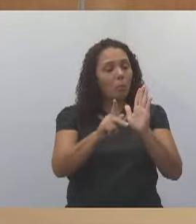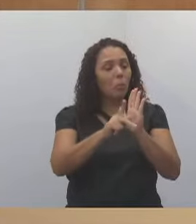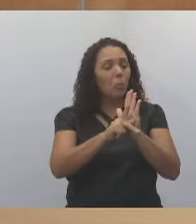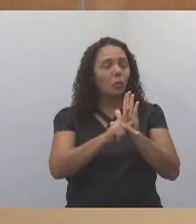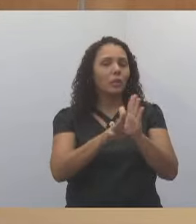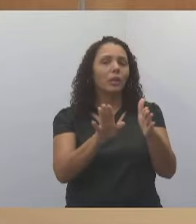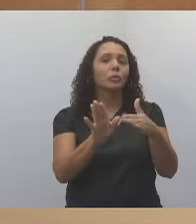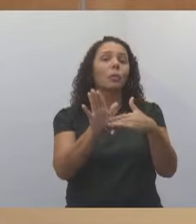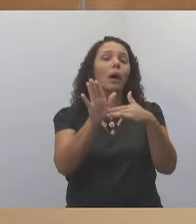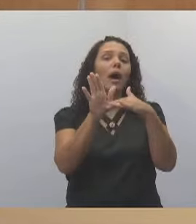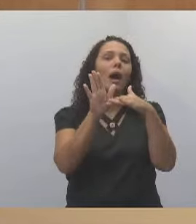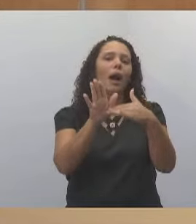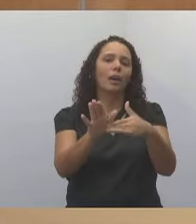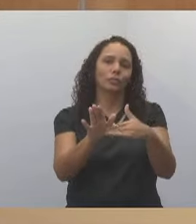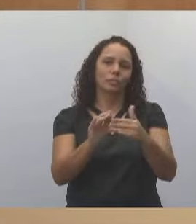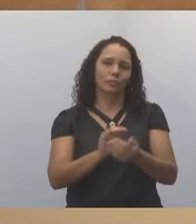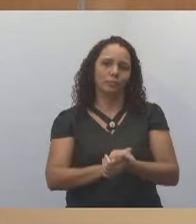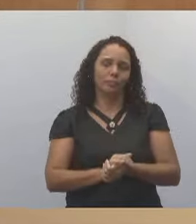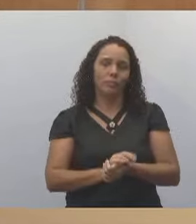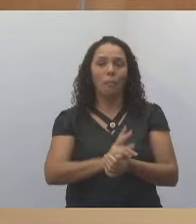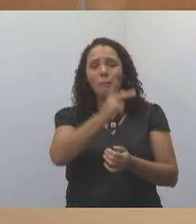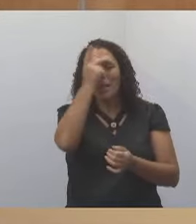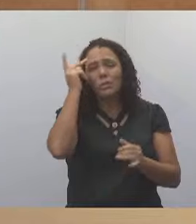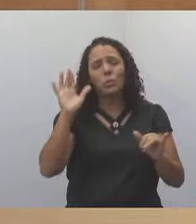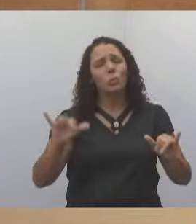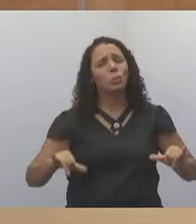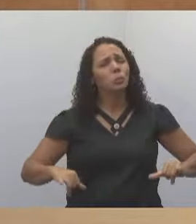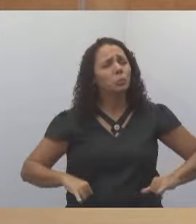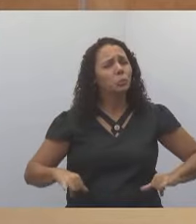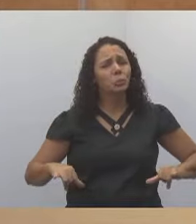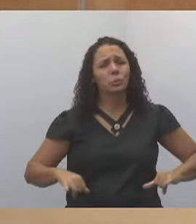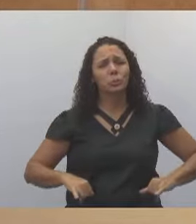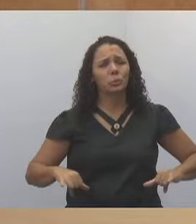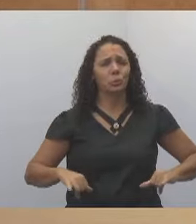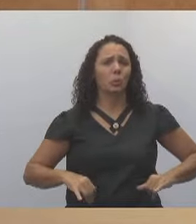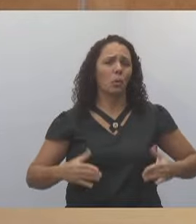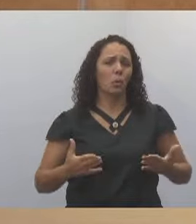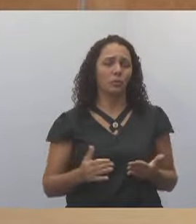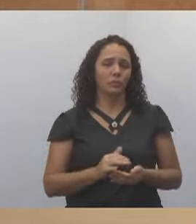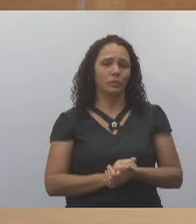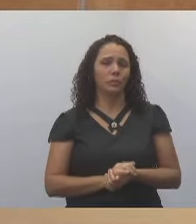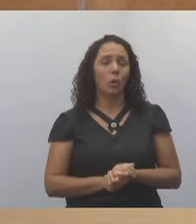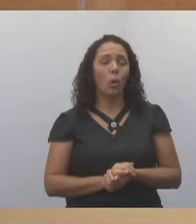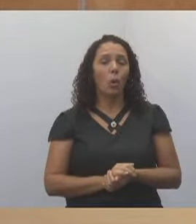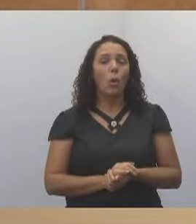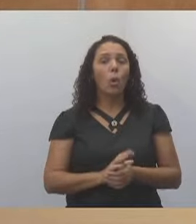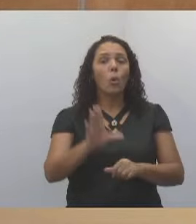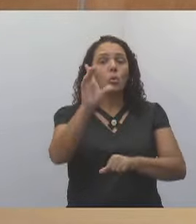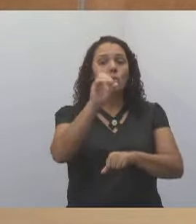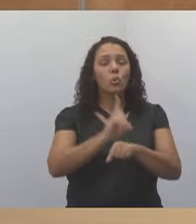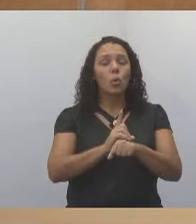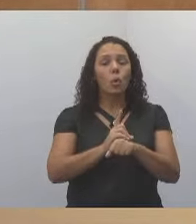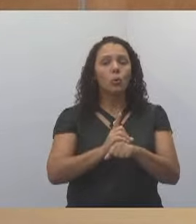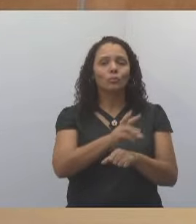centro da cidade. As pessoas que estão, às vezes, andando distraídas e passam e faz esse